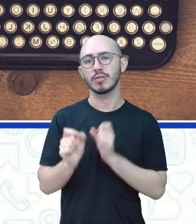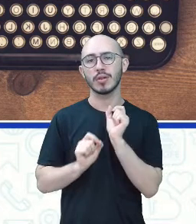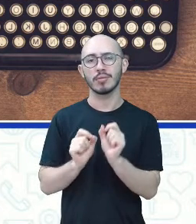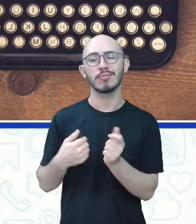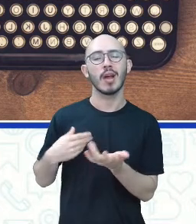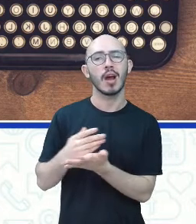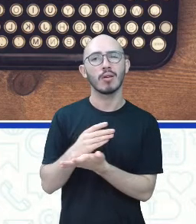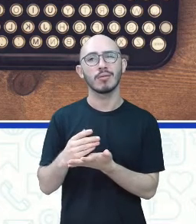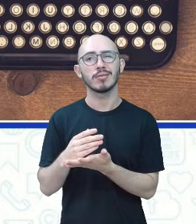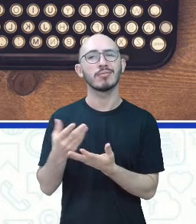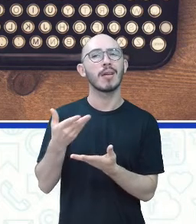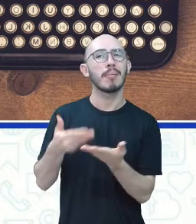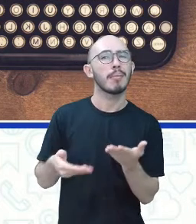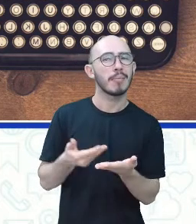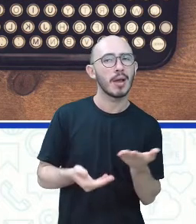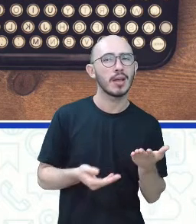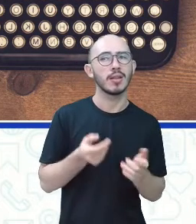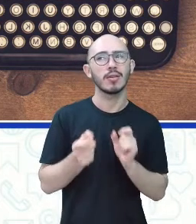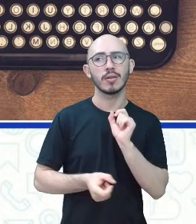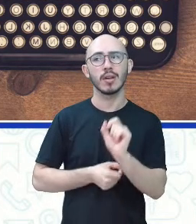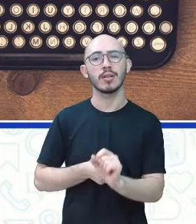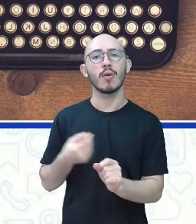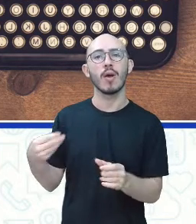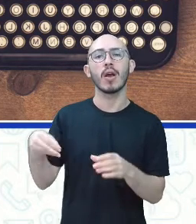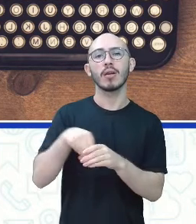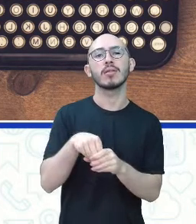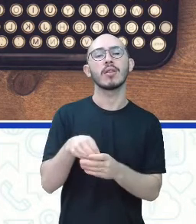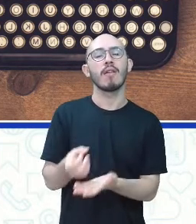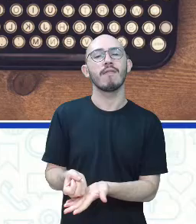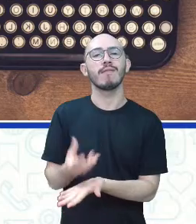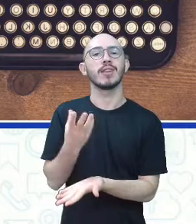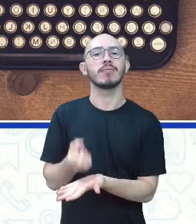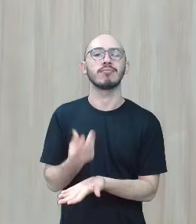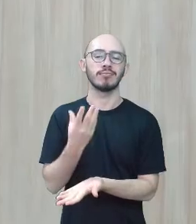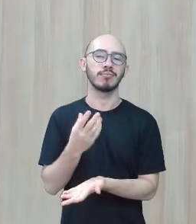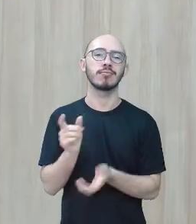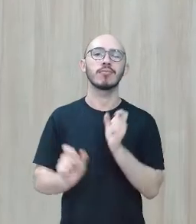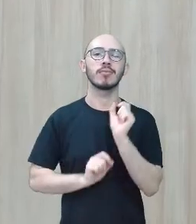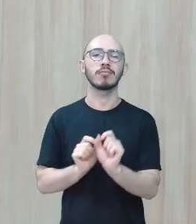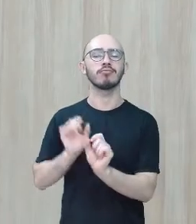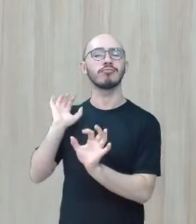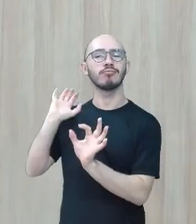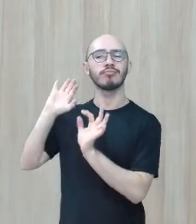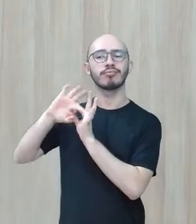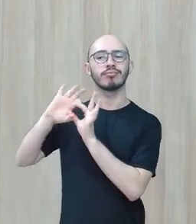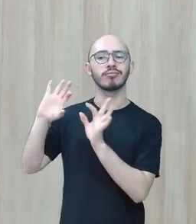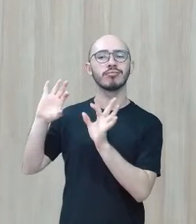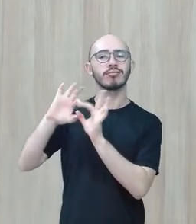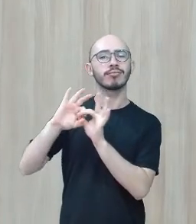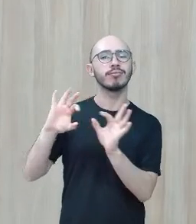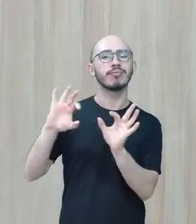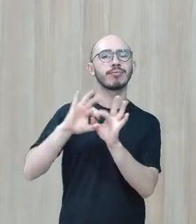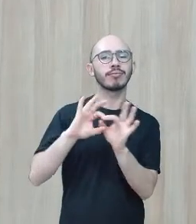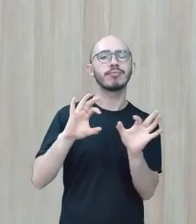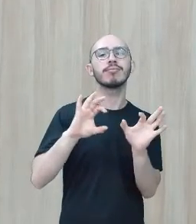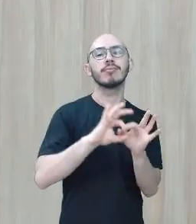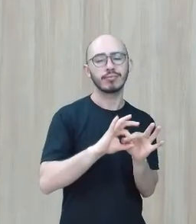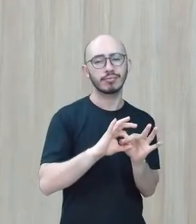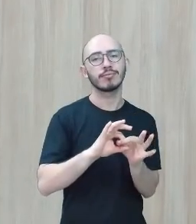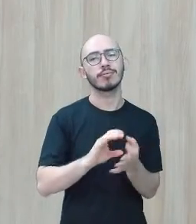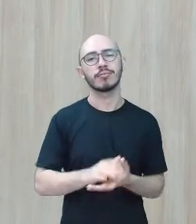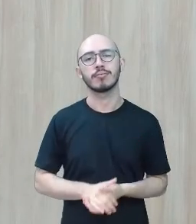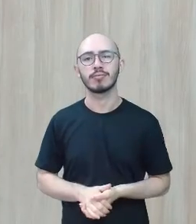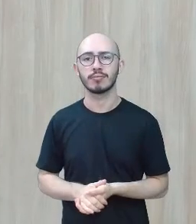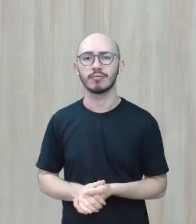que o ficcional se estabelece. É exatamente o ficcional que vai ligando esses fatos, ligando esses